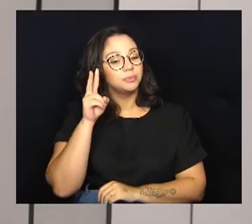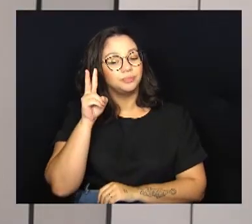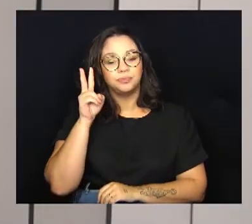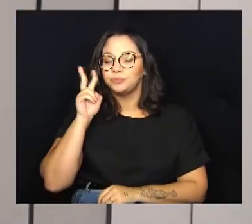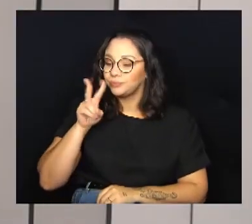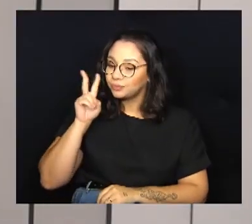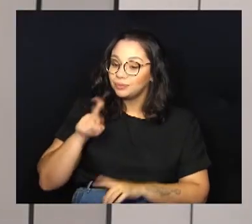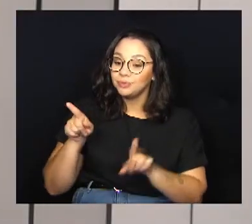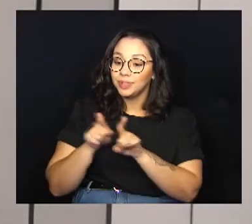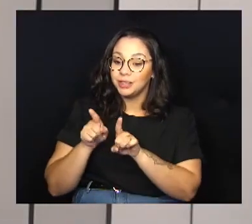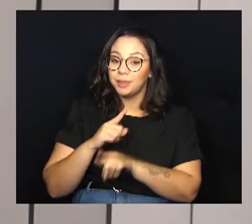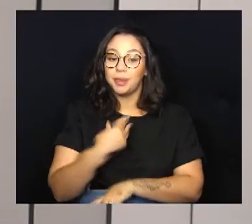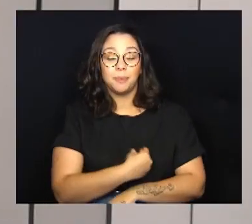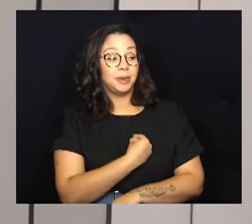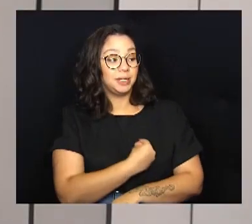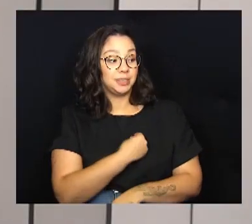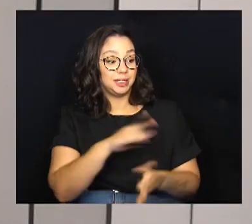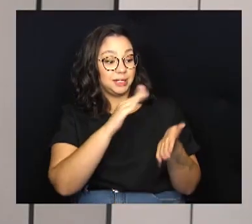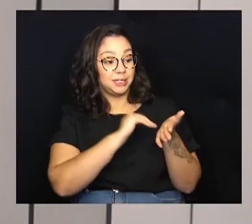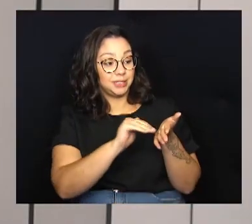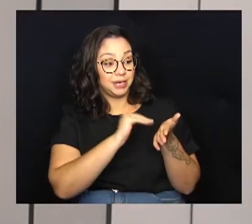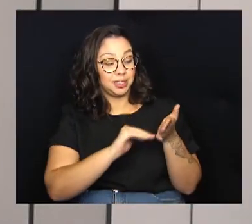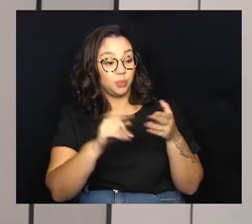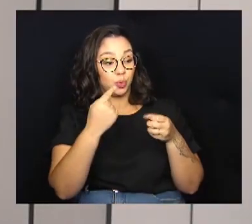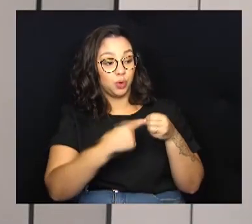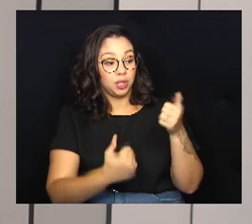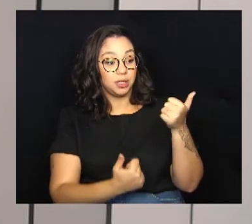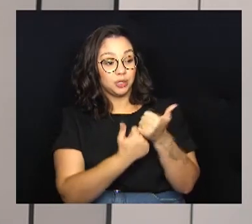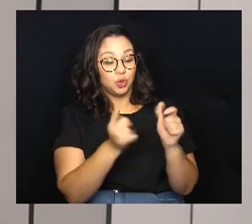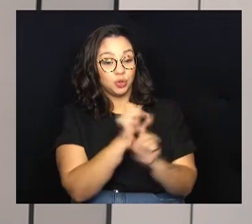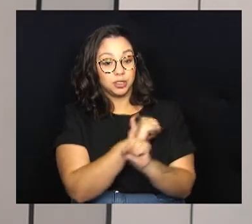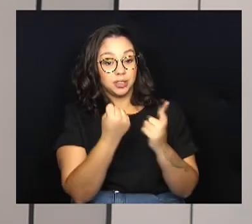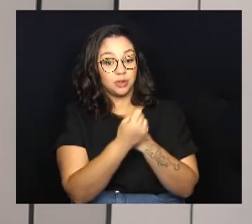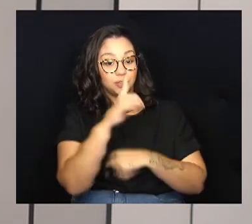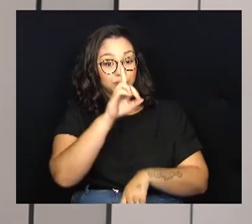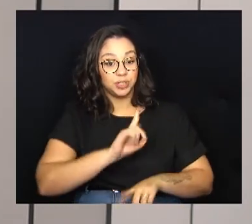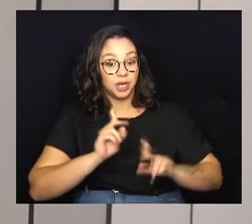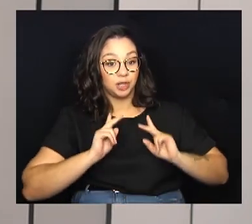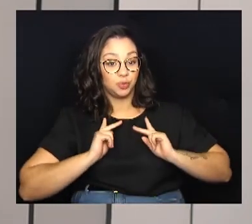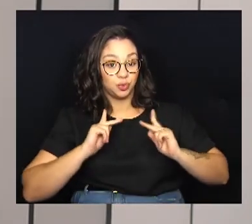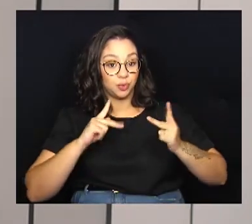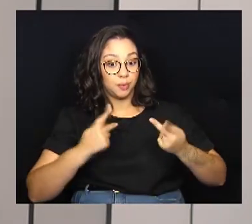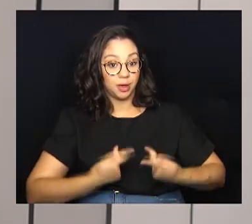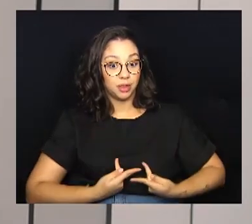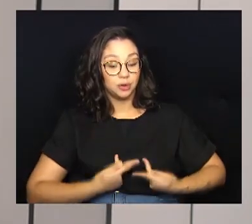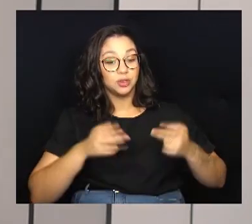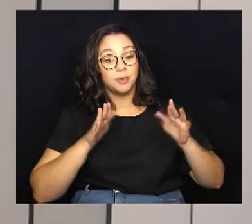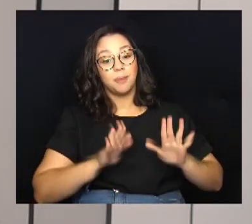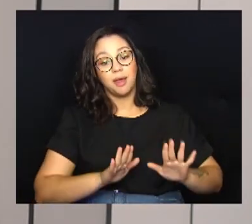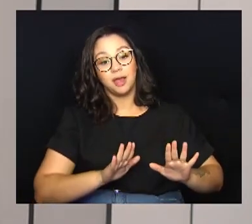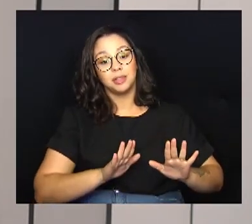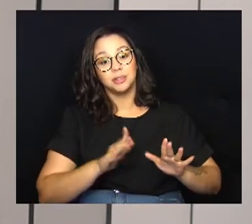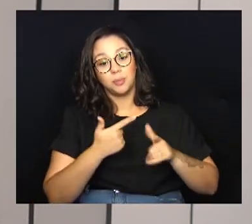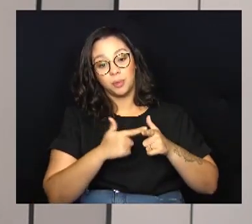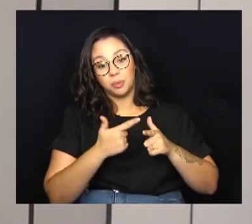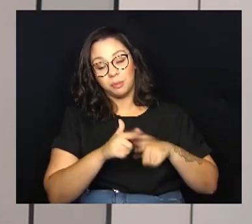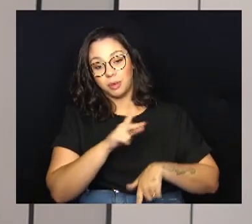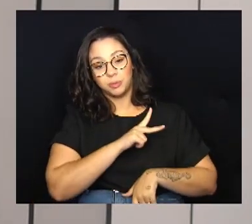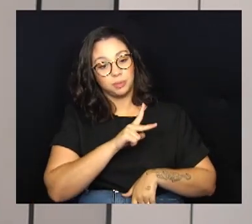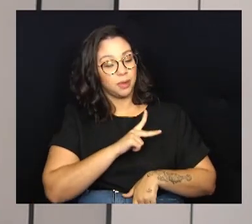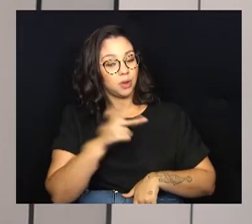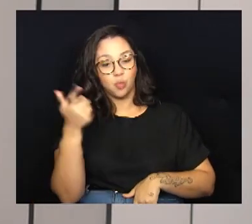amanhã sendo pais, representantes legais, sem serem educados, né? E eu presencio isso praticamente todos